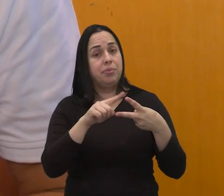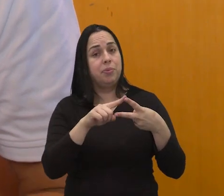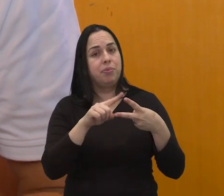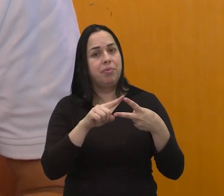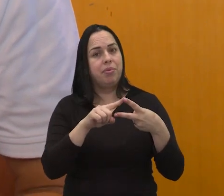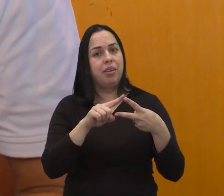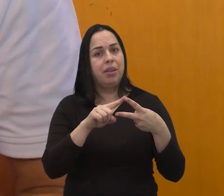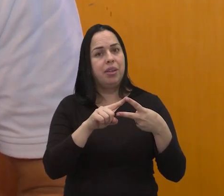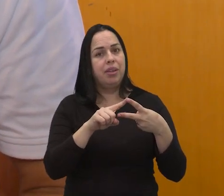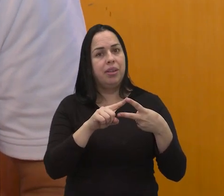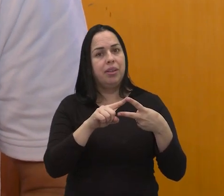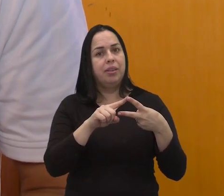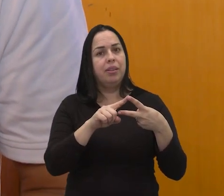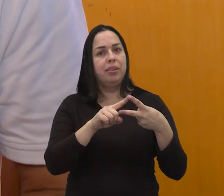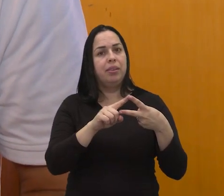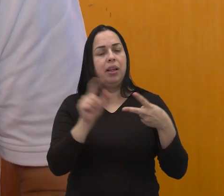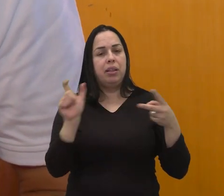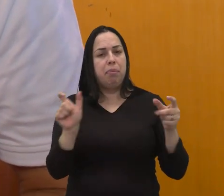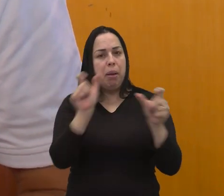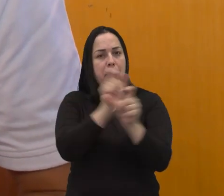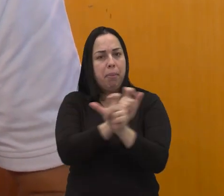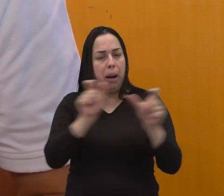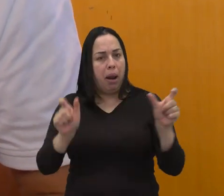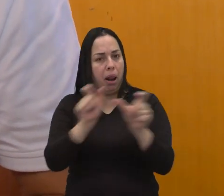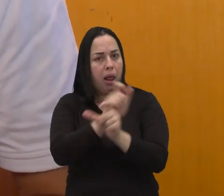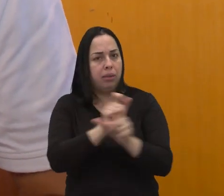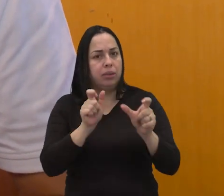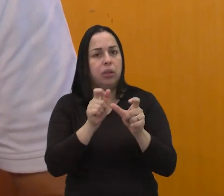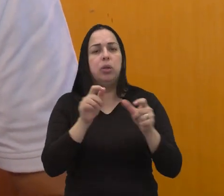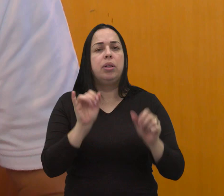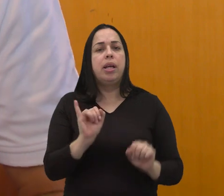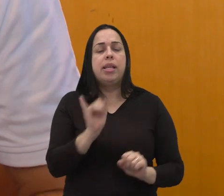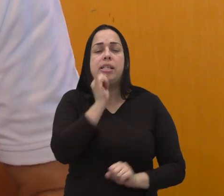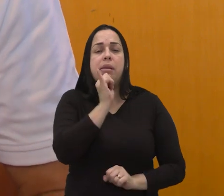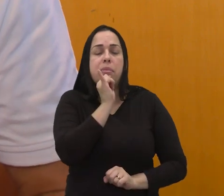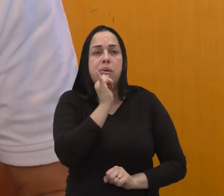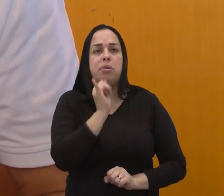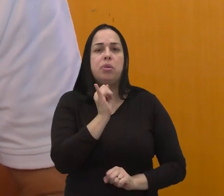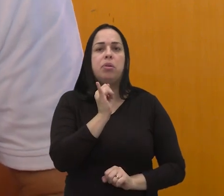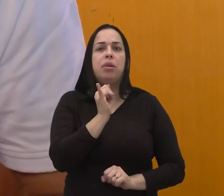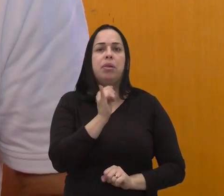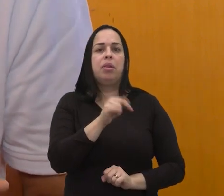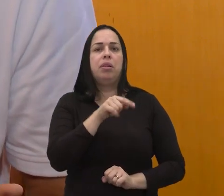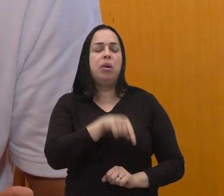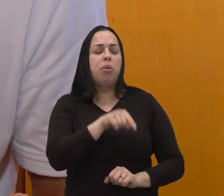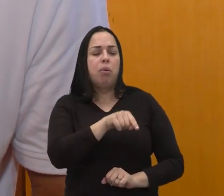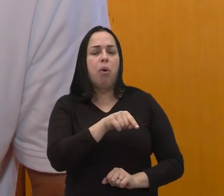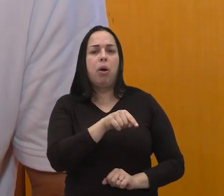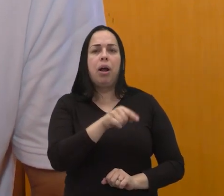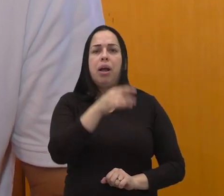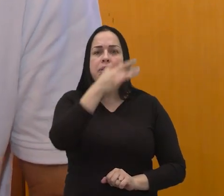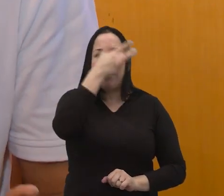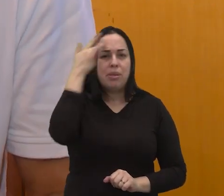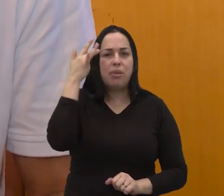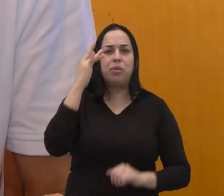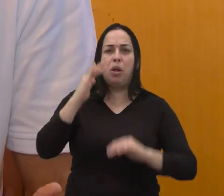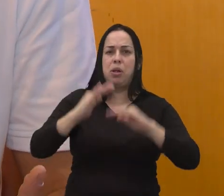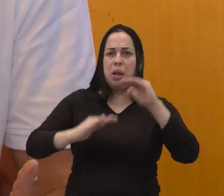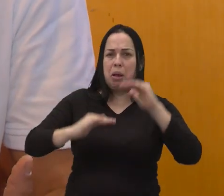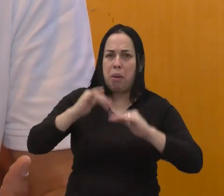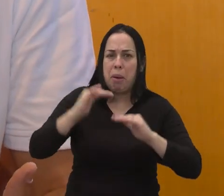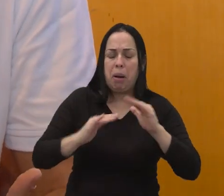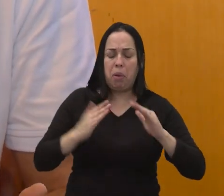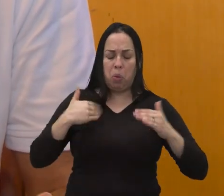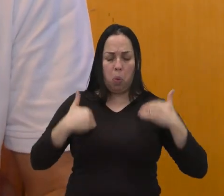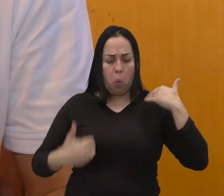complementares. Uma é das praxias globais. E as praxias globais começam com os deslocamentos do corpo, as